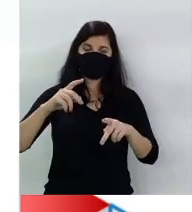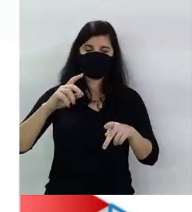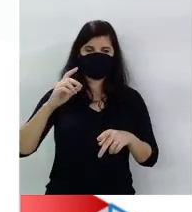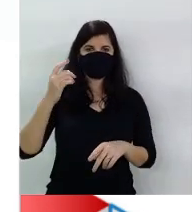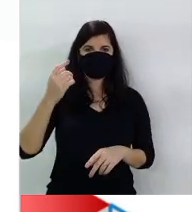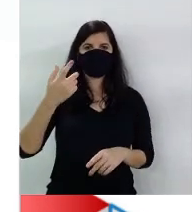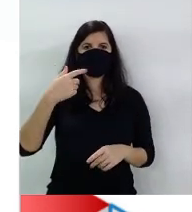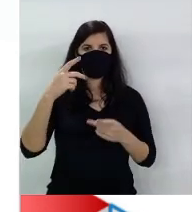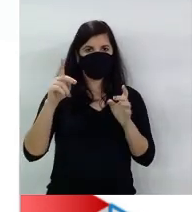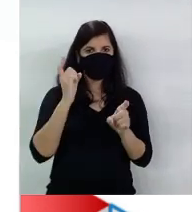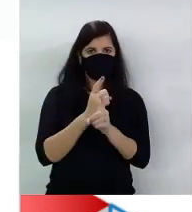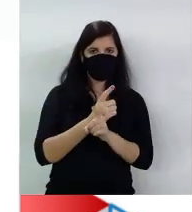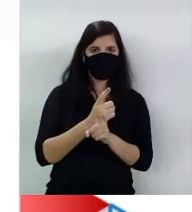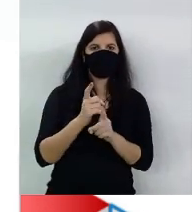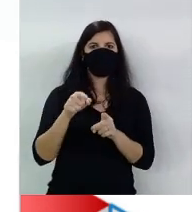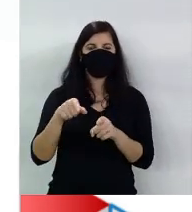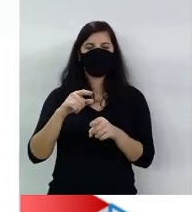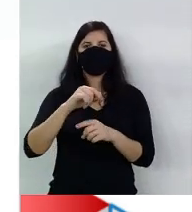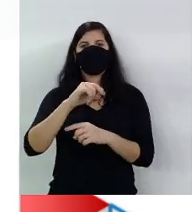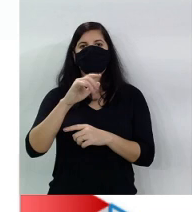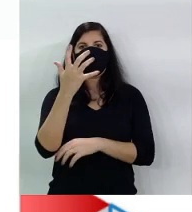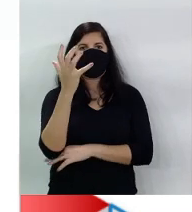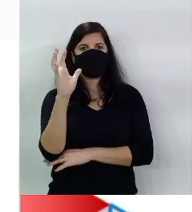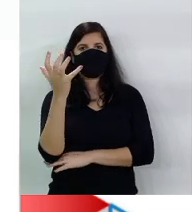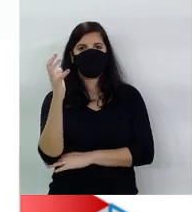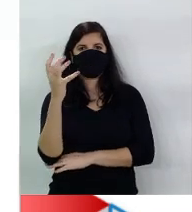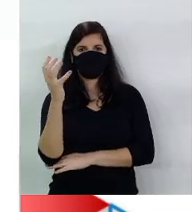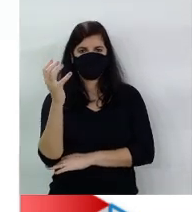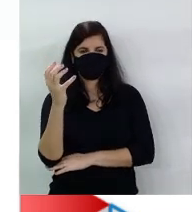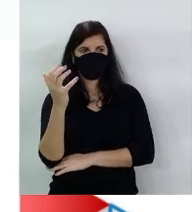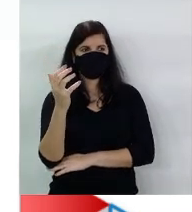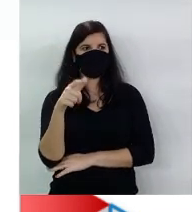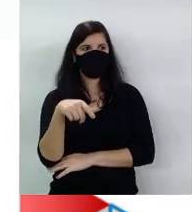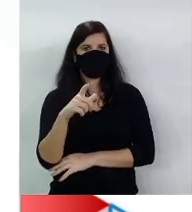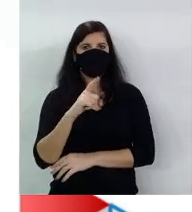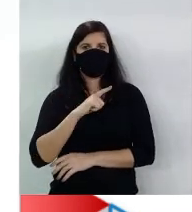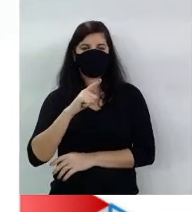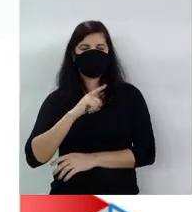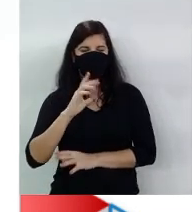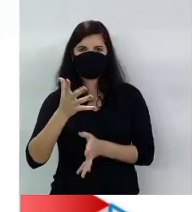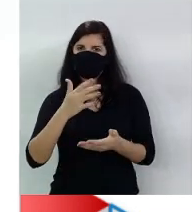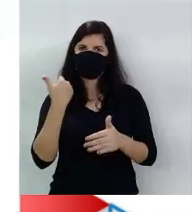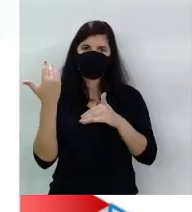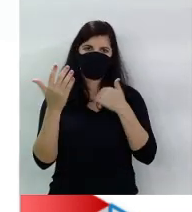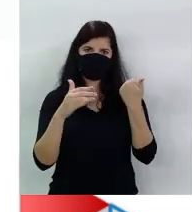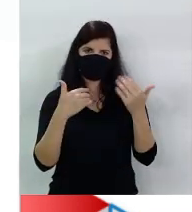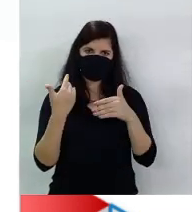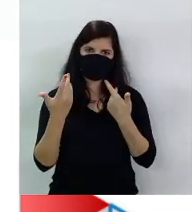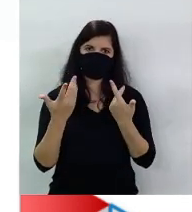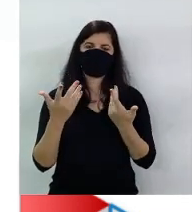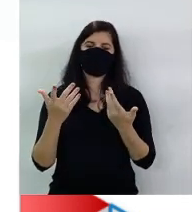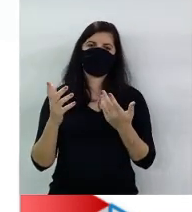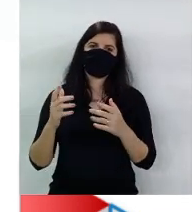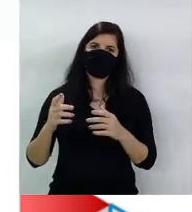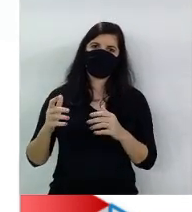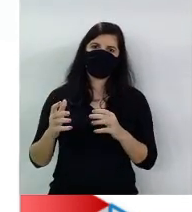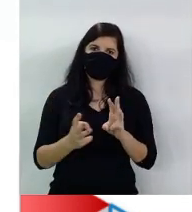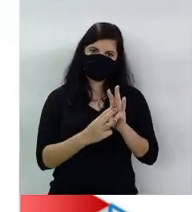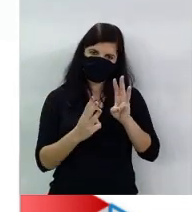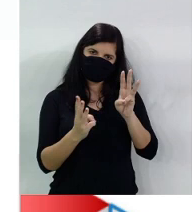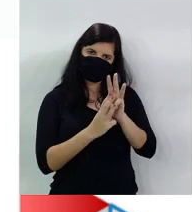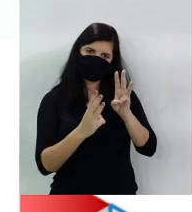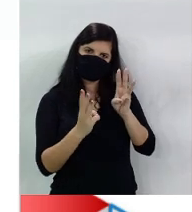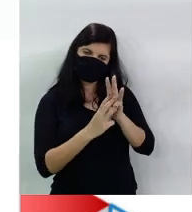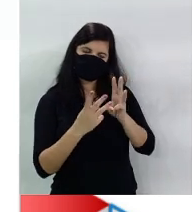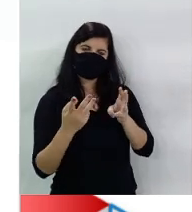incorporadas em uma sessão da Jurema, são os mestres que já se foram, e os caboclos, certo? Então